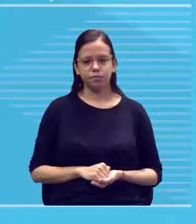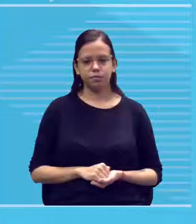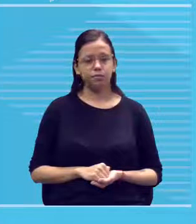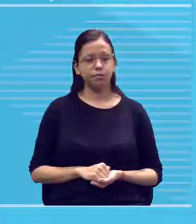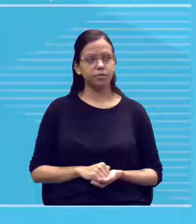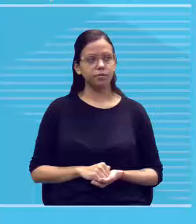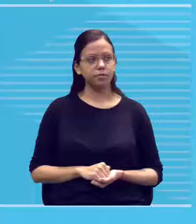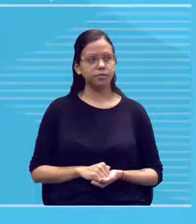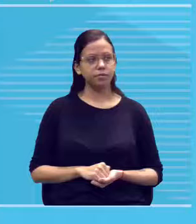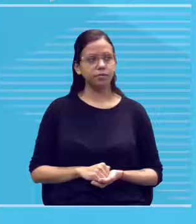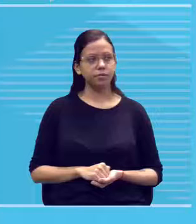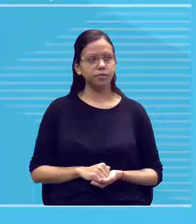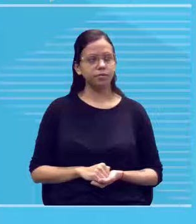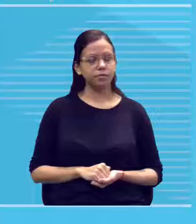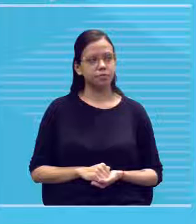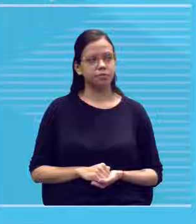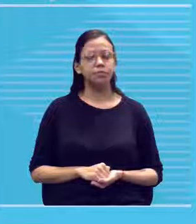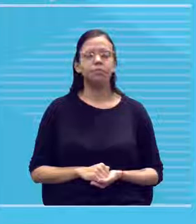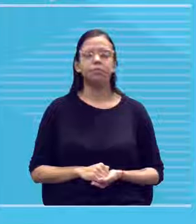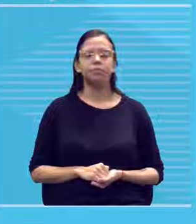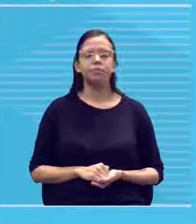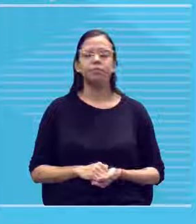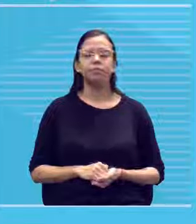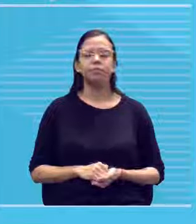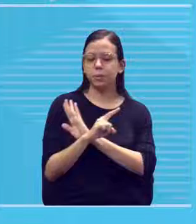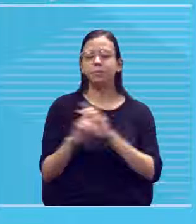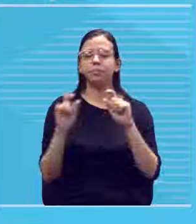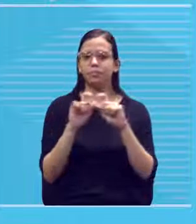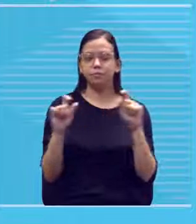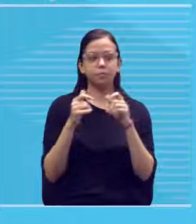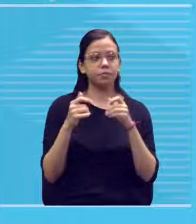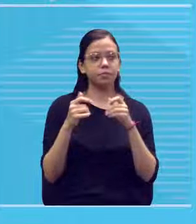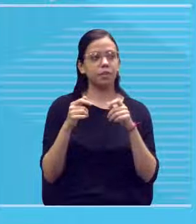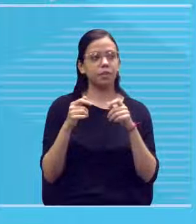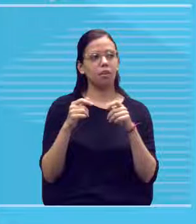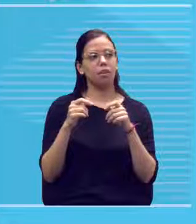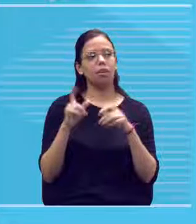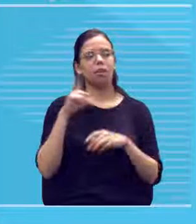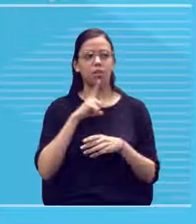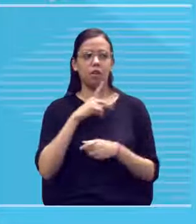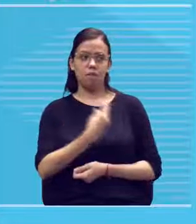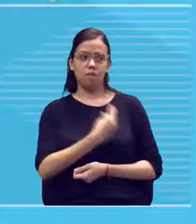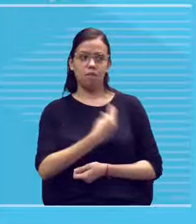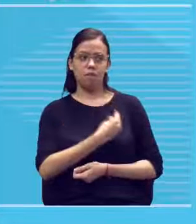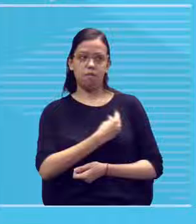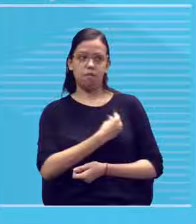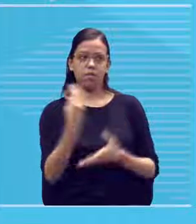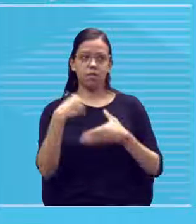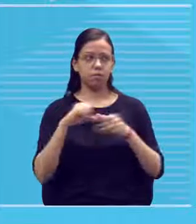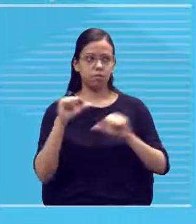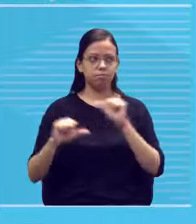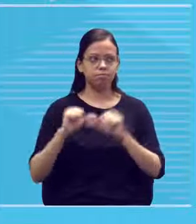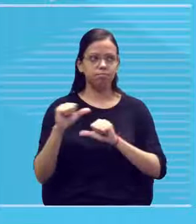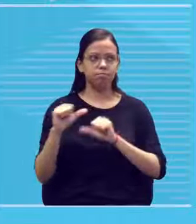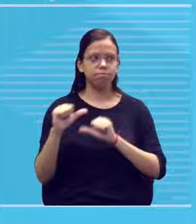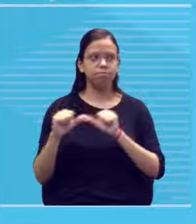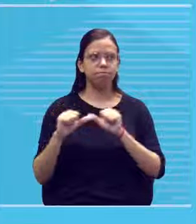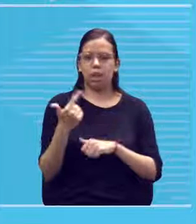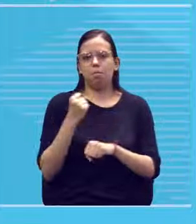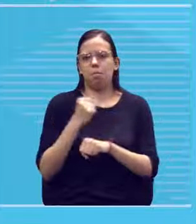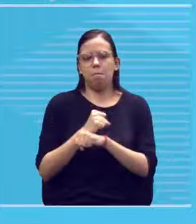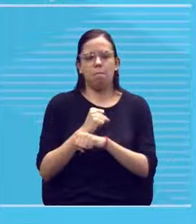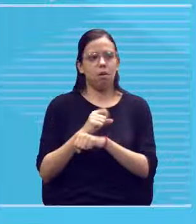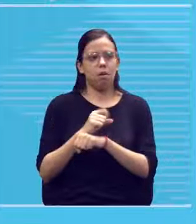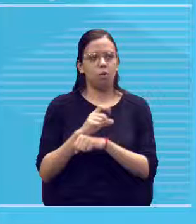e movimento e no trecho há uma vida dentro dela que se transforma sem